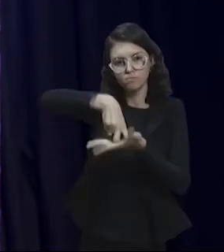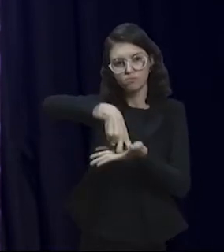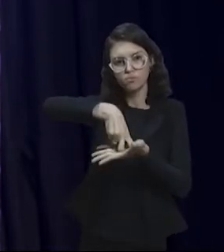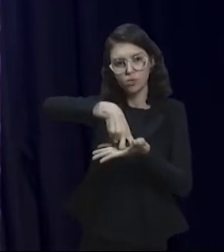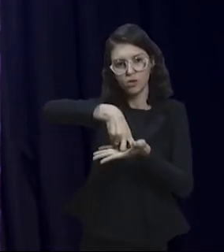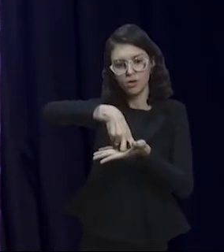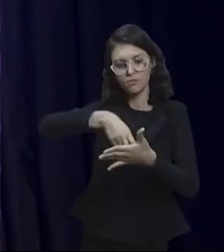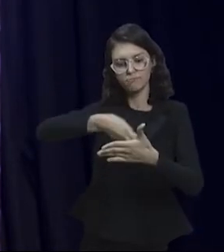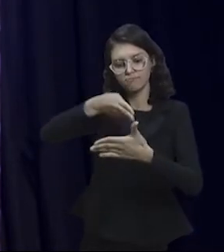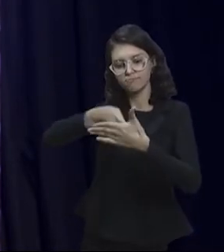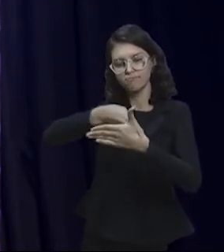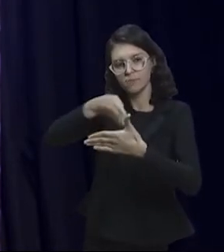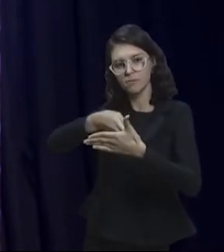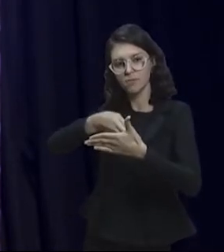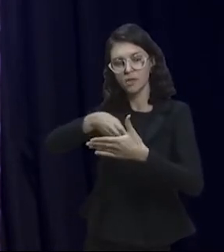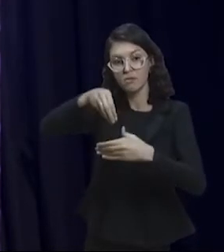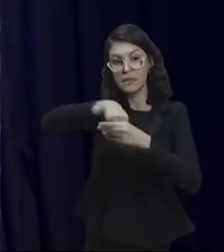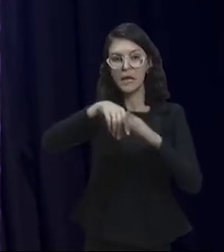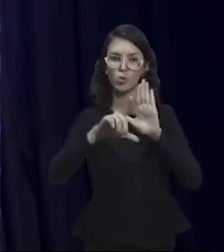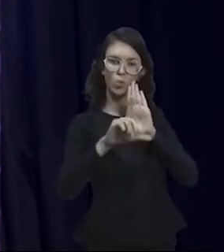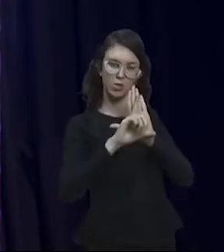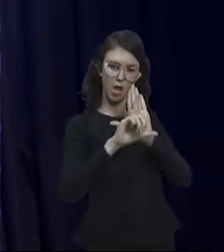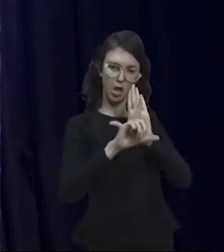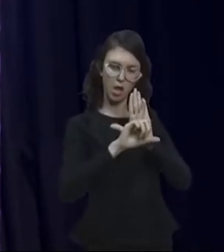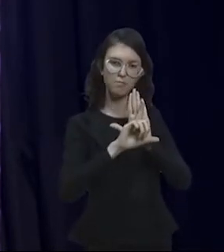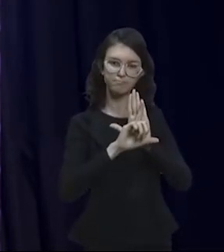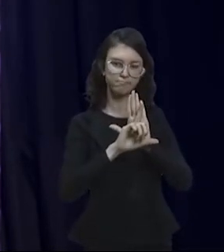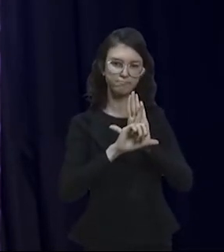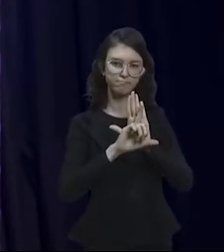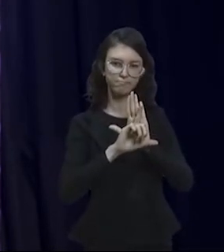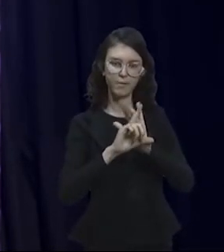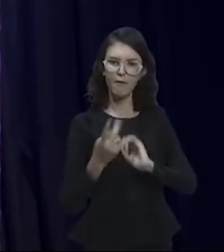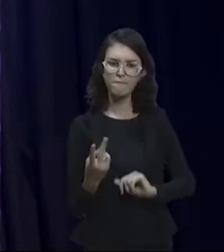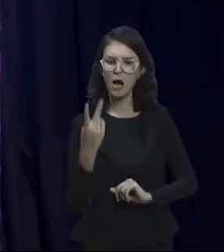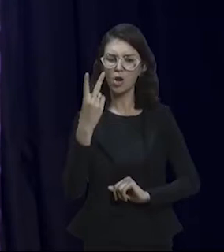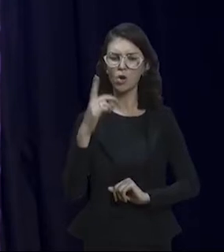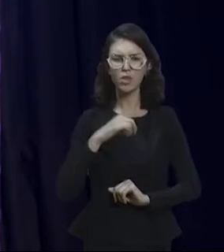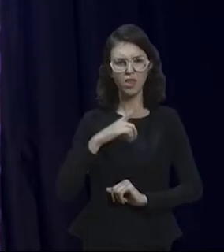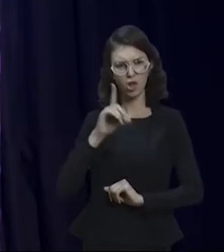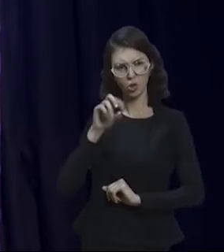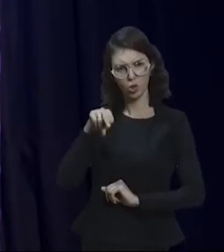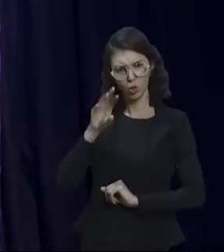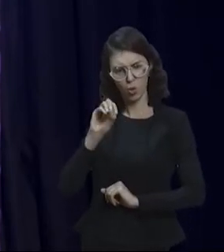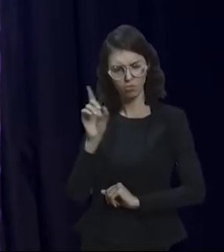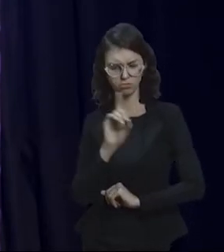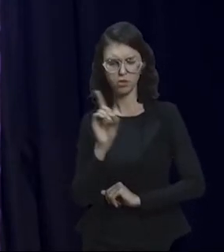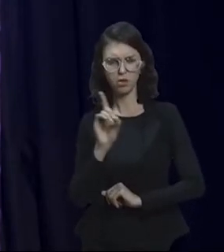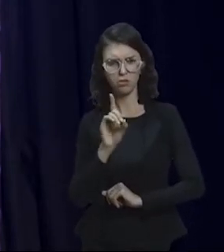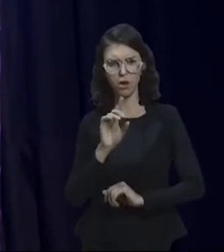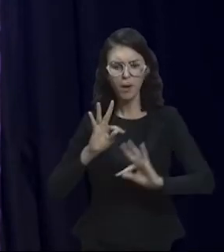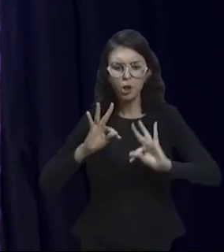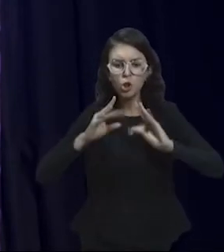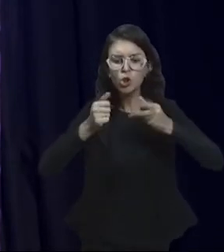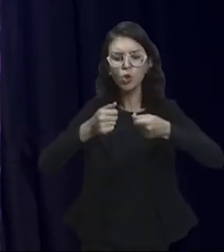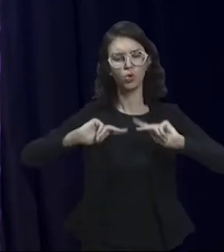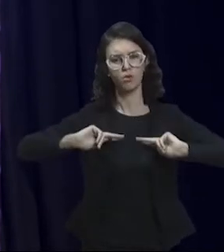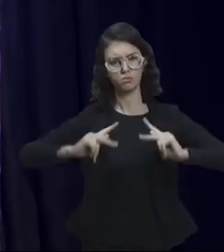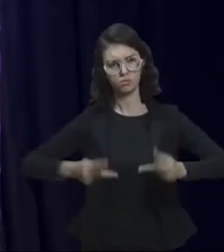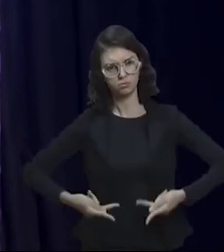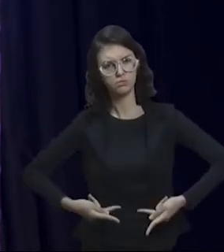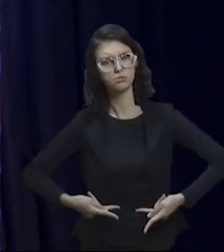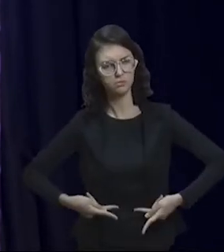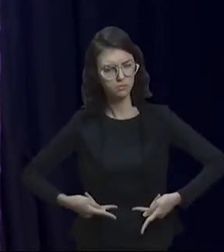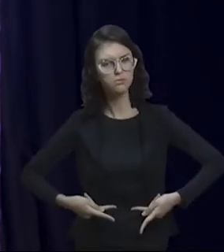limites do que determina a lei. Esses valores não têm dono. Esses valores são humanitários. E esses